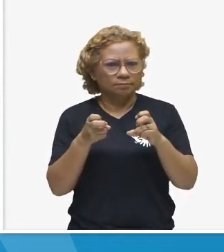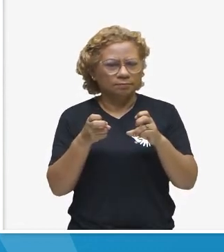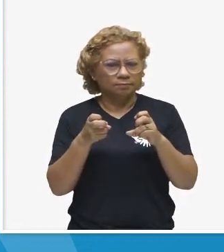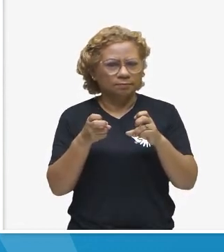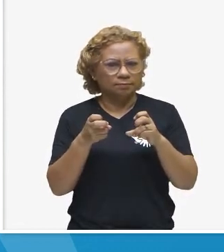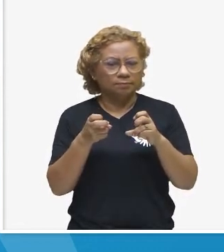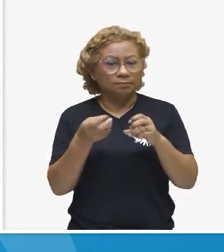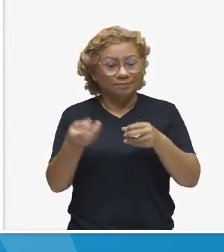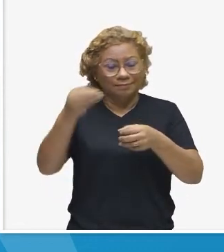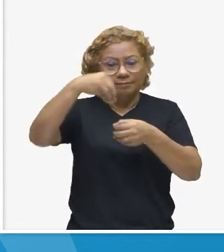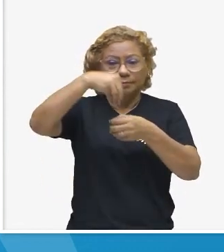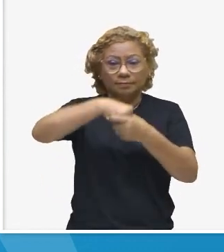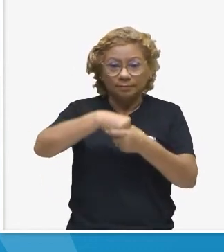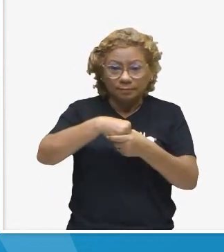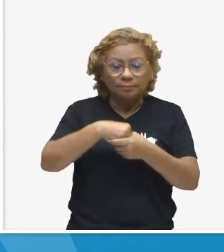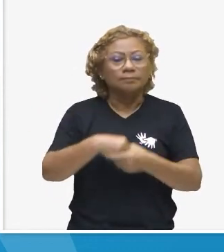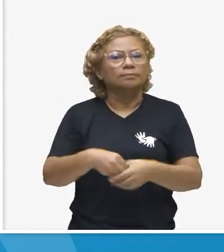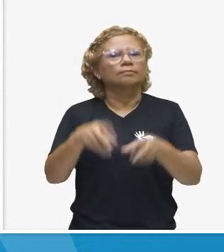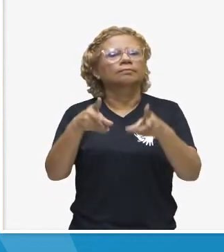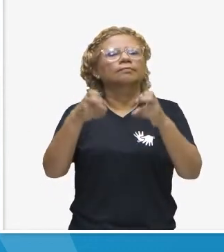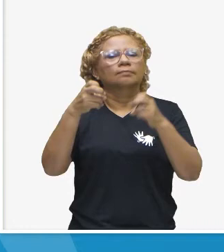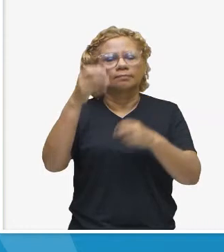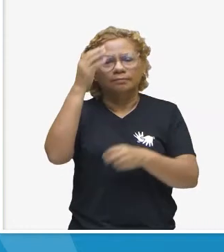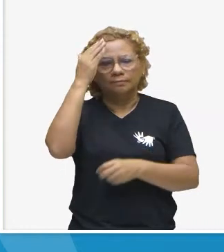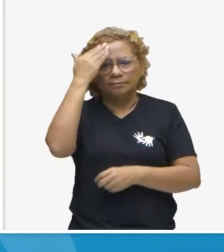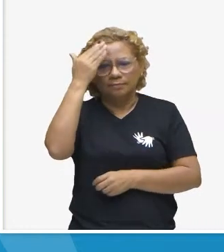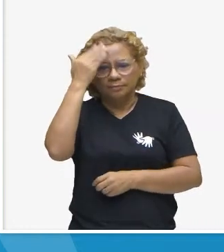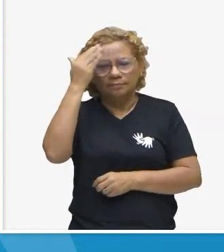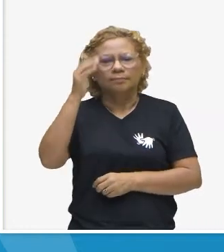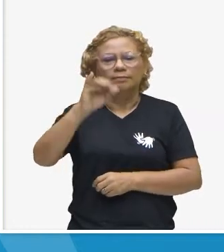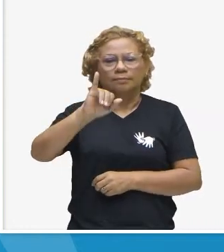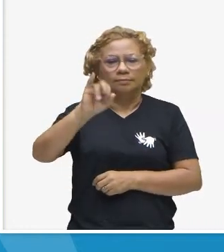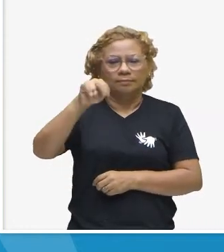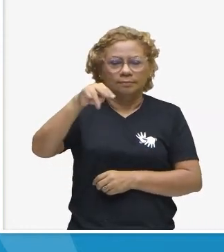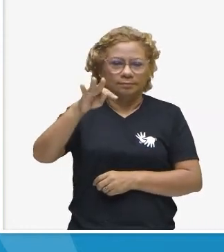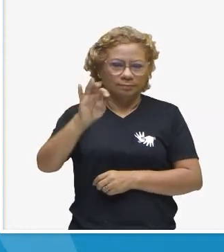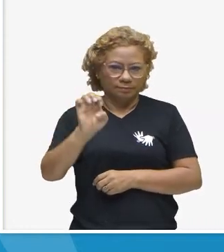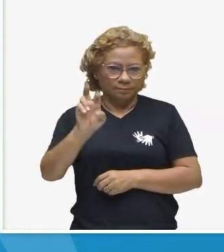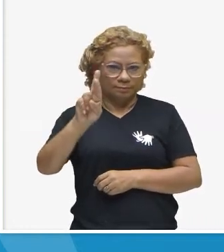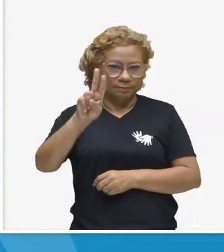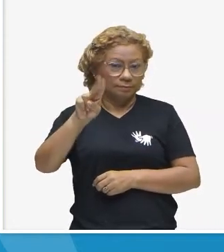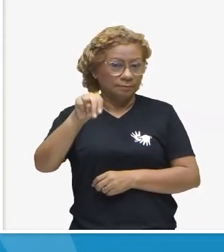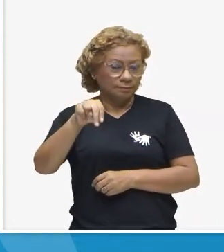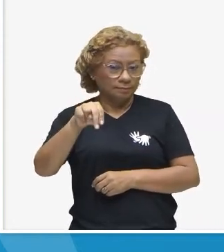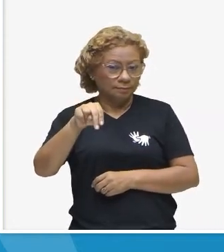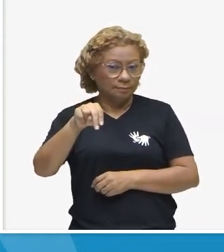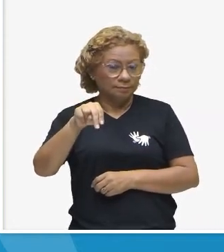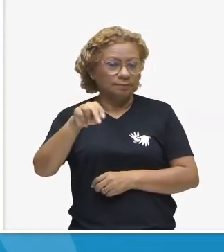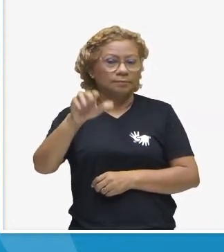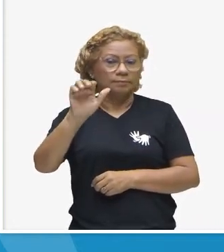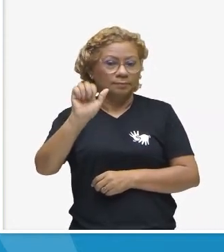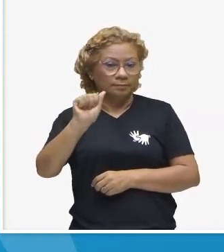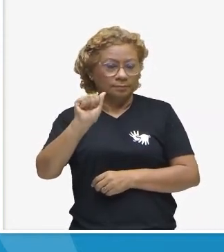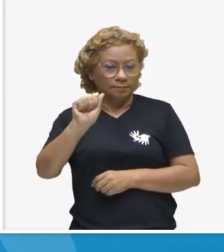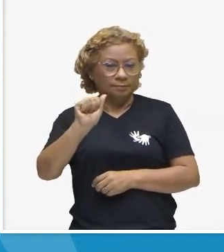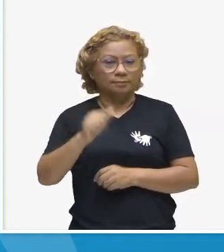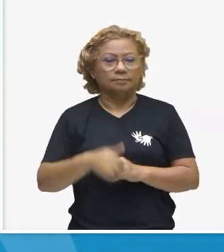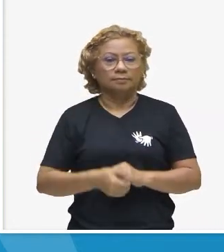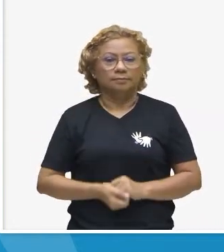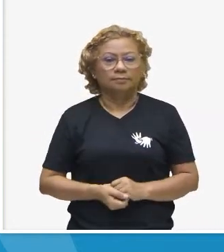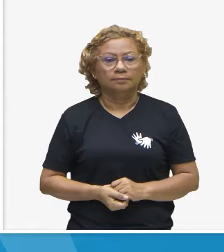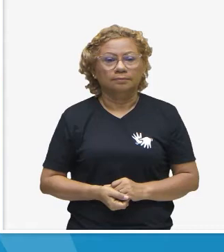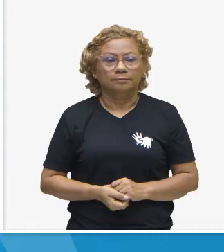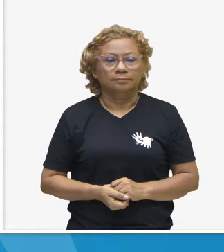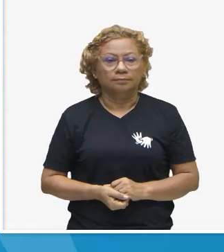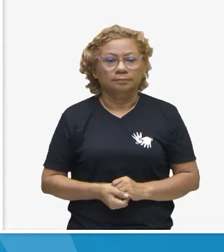fala, quando você bota ângulos cruzando assim, ó, de um lado e de outro, um